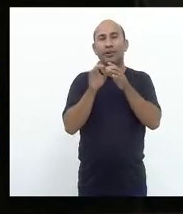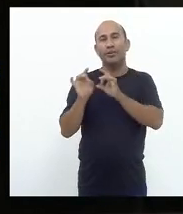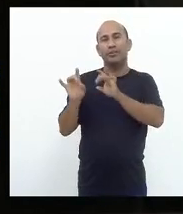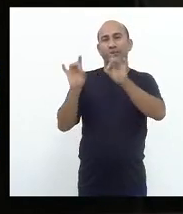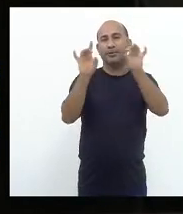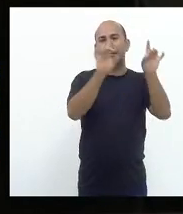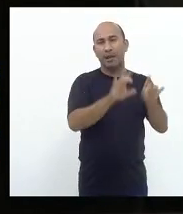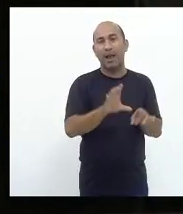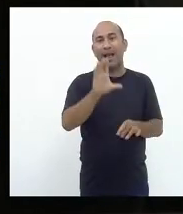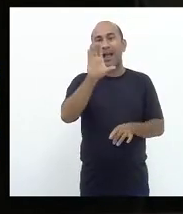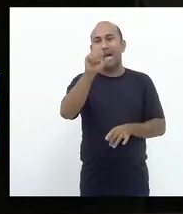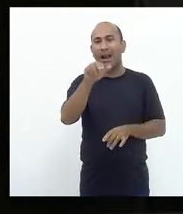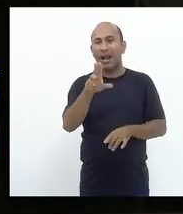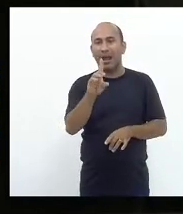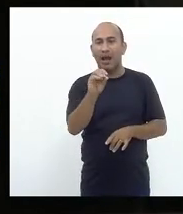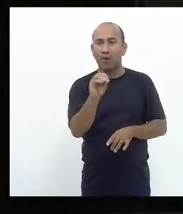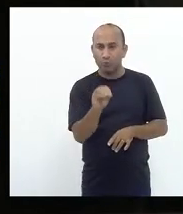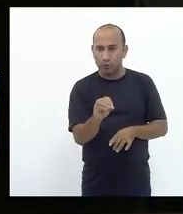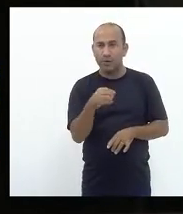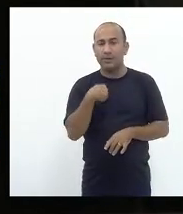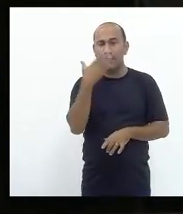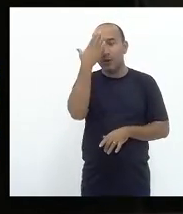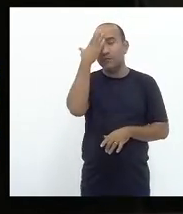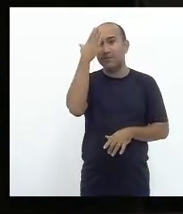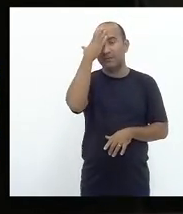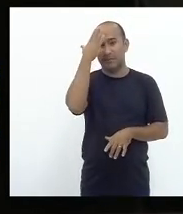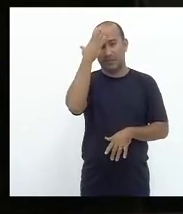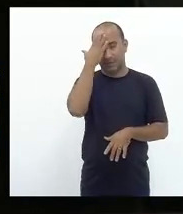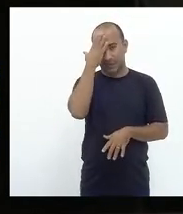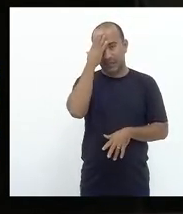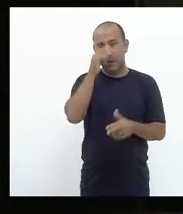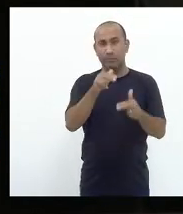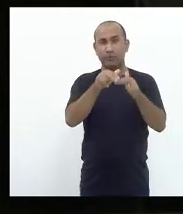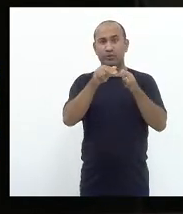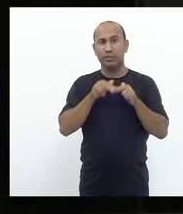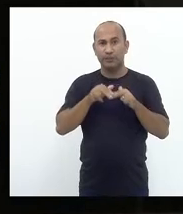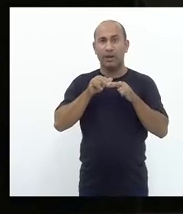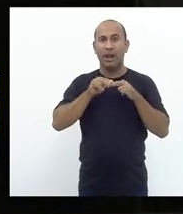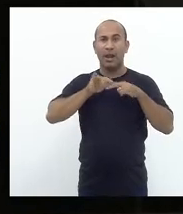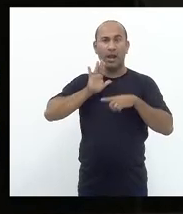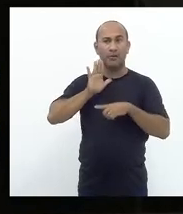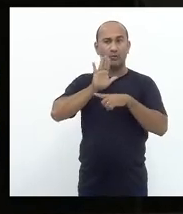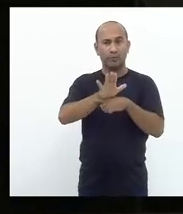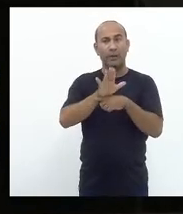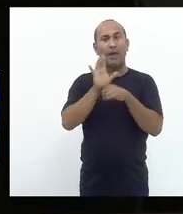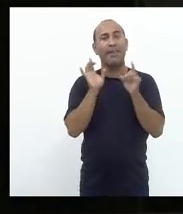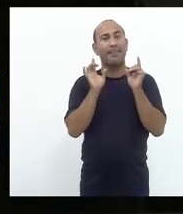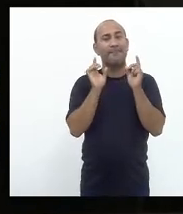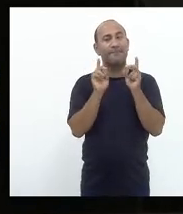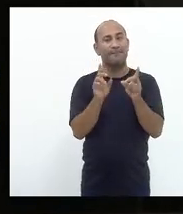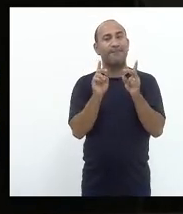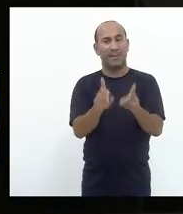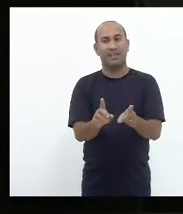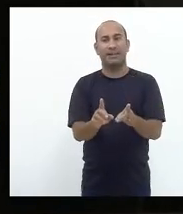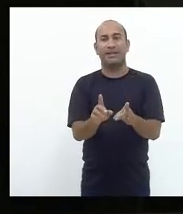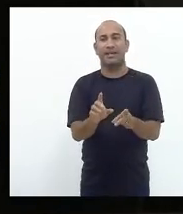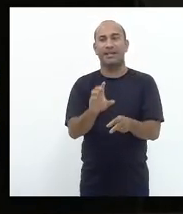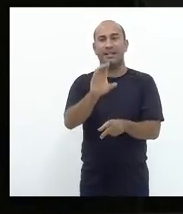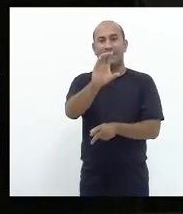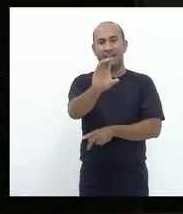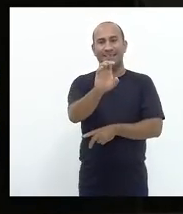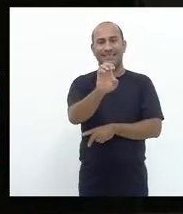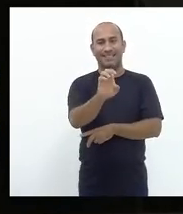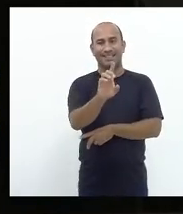governador Cláudio Castro, porque eu sei que desse recurso que foi destinado da venda da SEDAI, 6